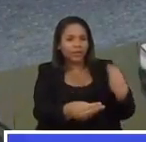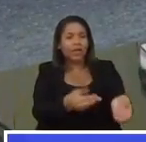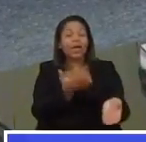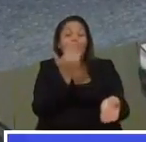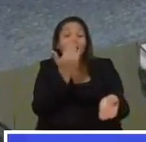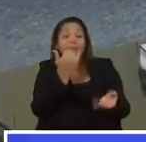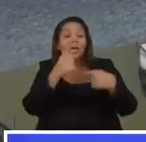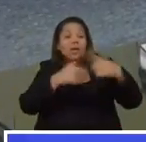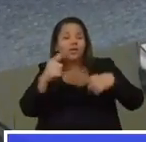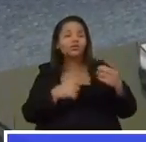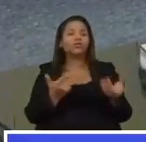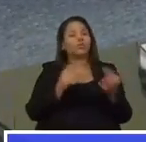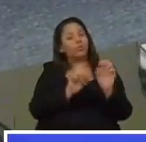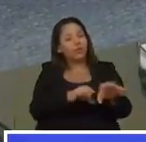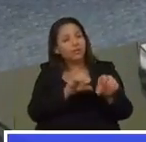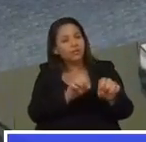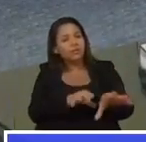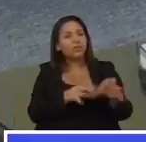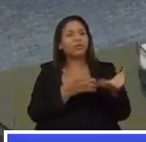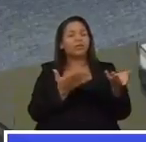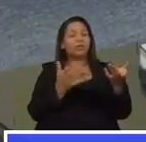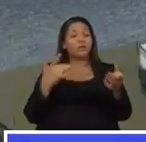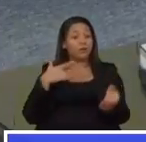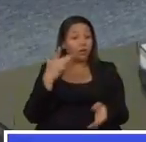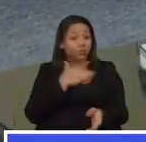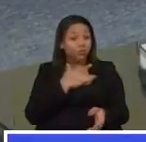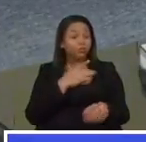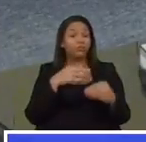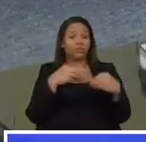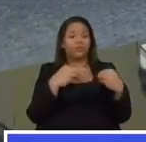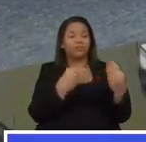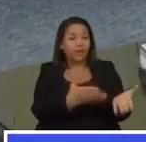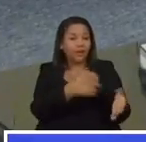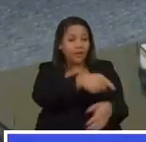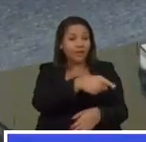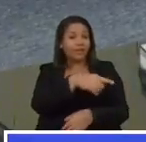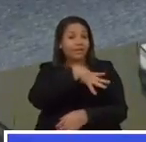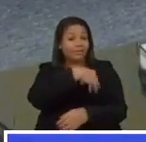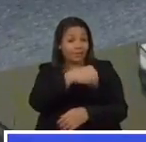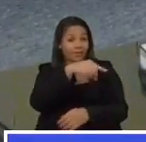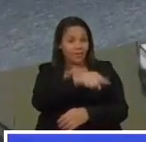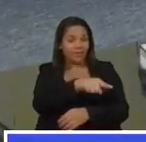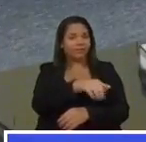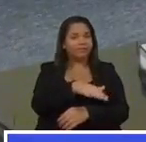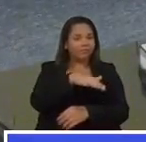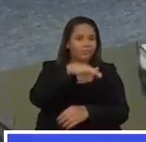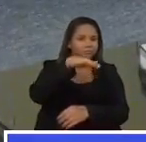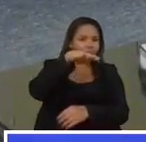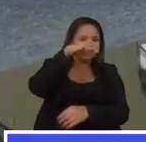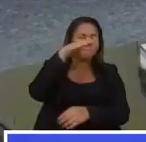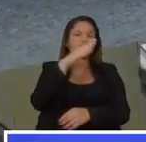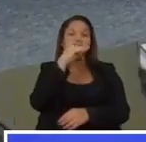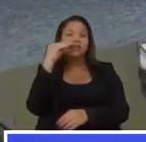filha, se dá saúde à sua filha, quando ela completar aí a adolescência, esse